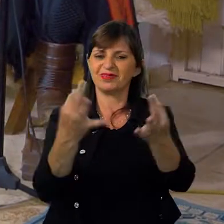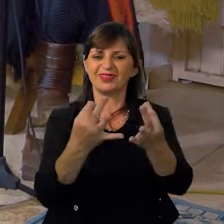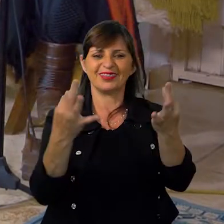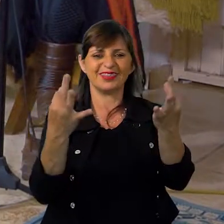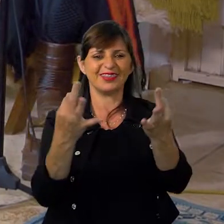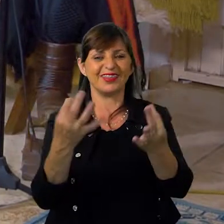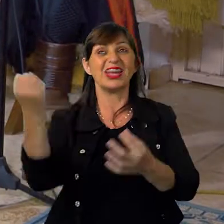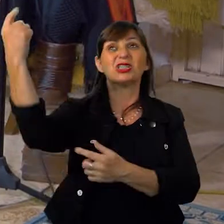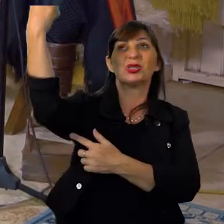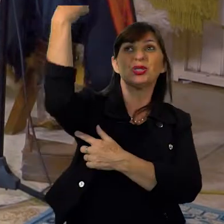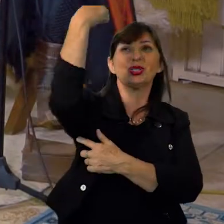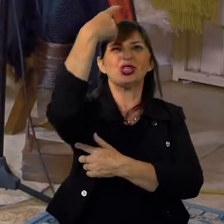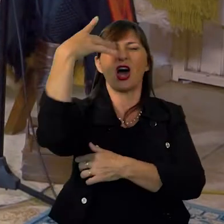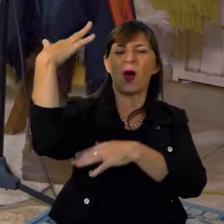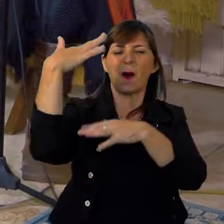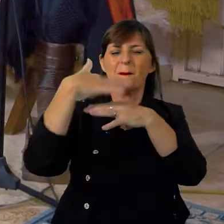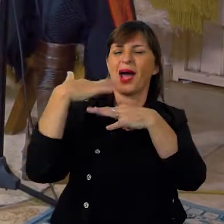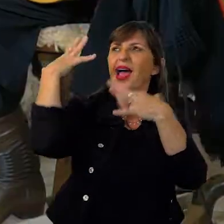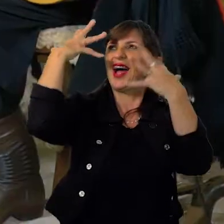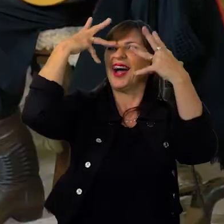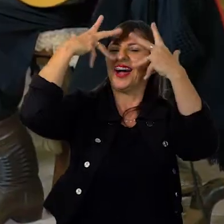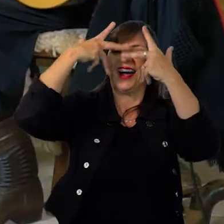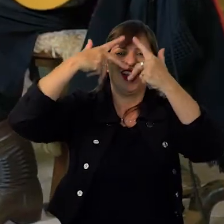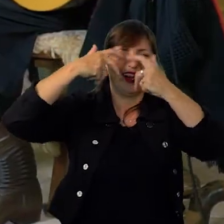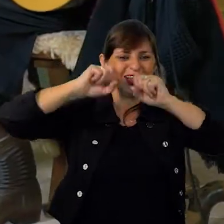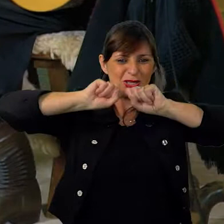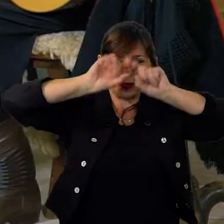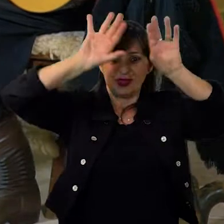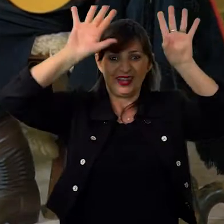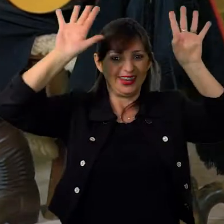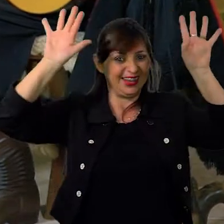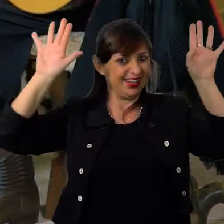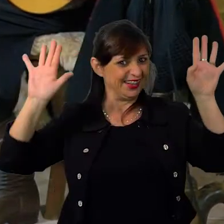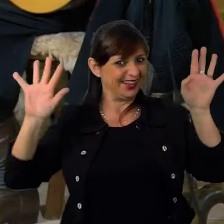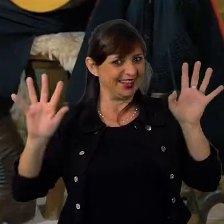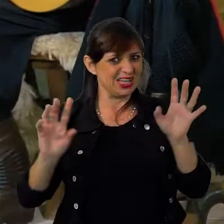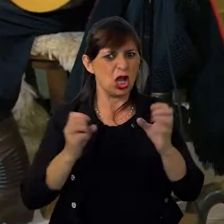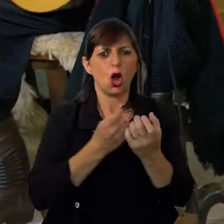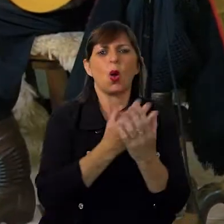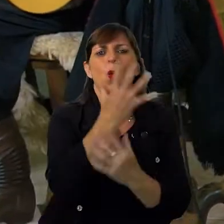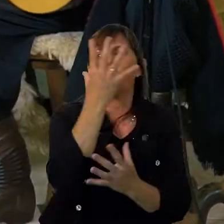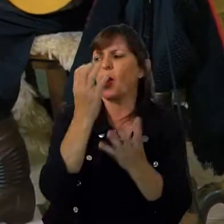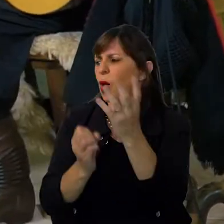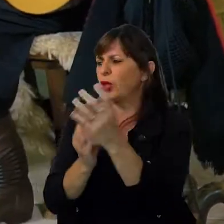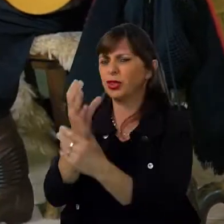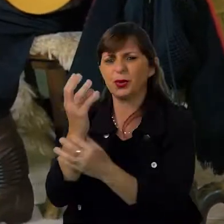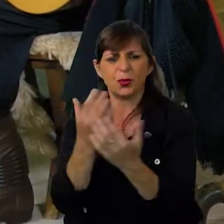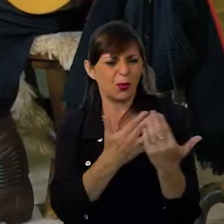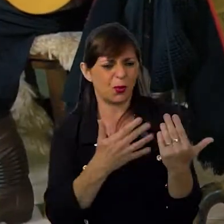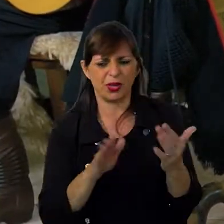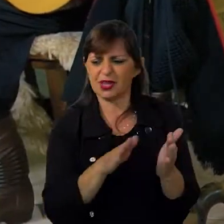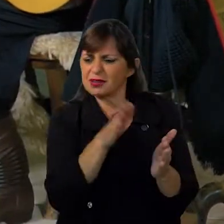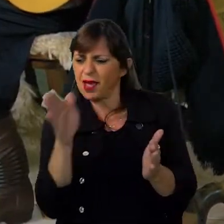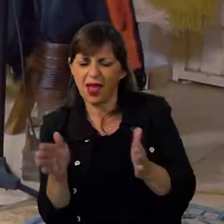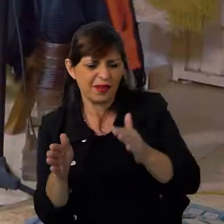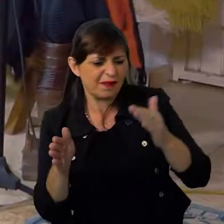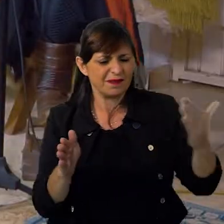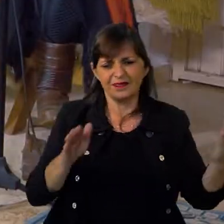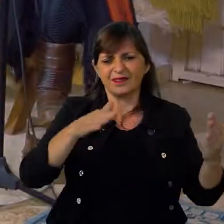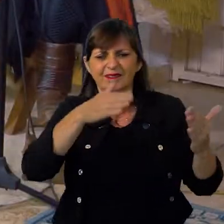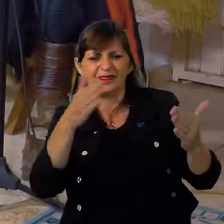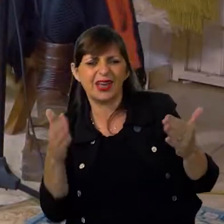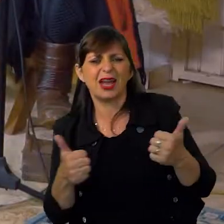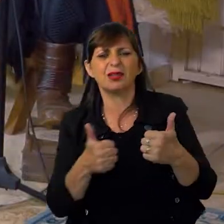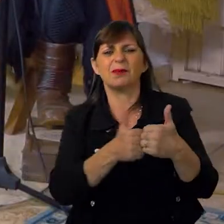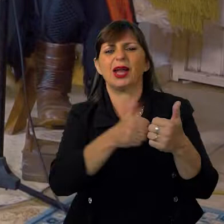certeza que o sol nasce mais lindo próprio mais flores ao redor dos Mananciais